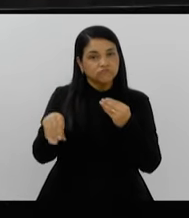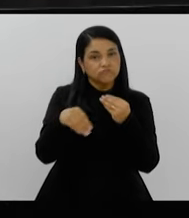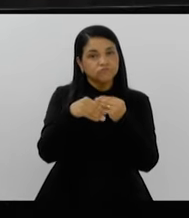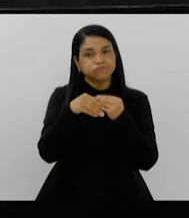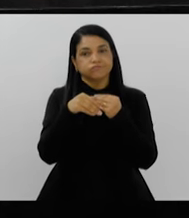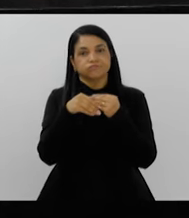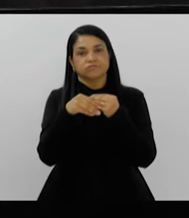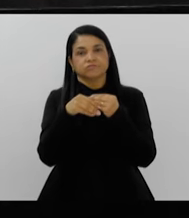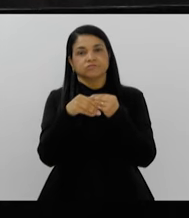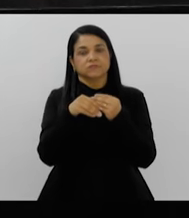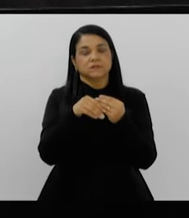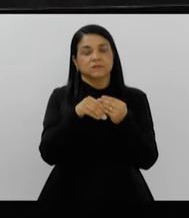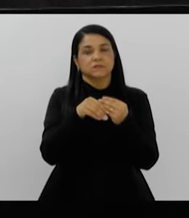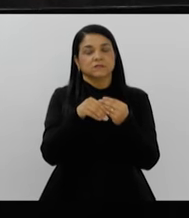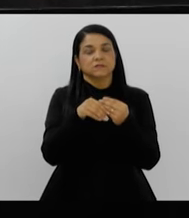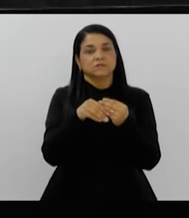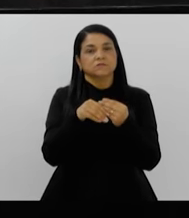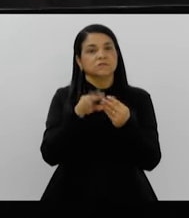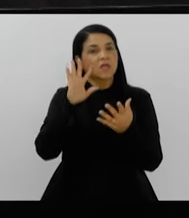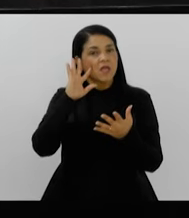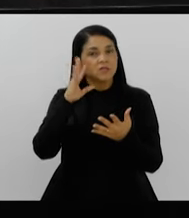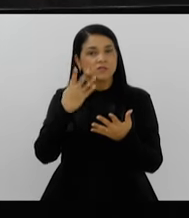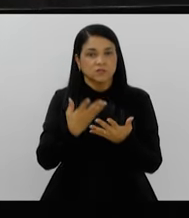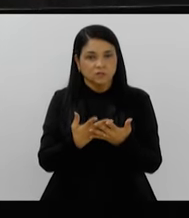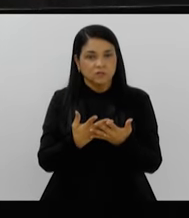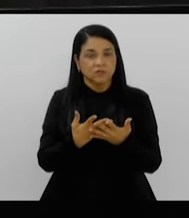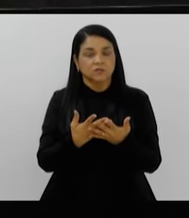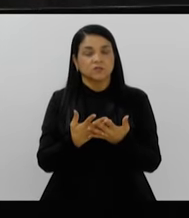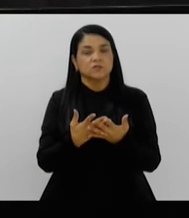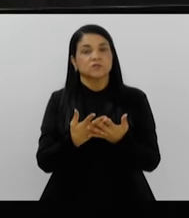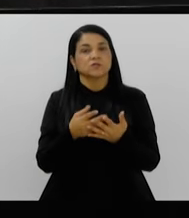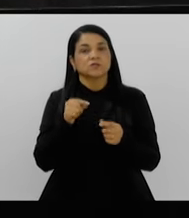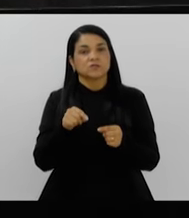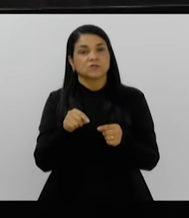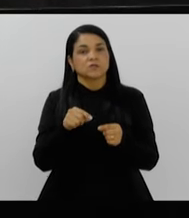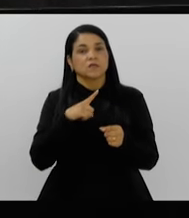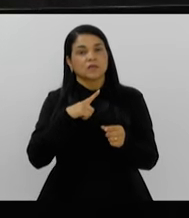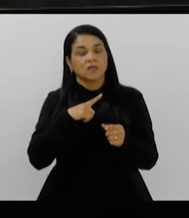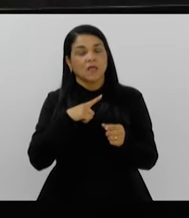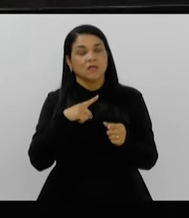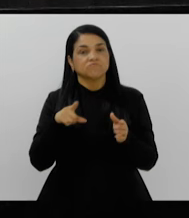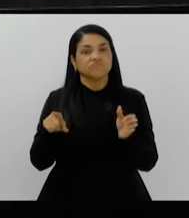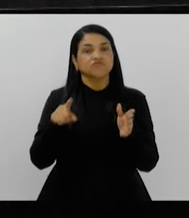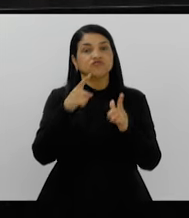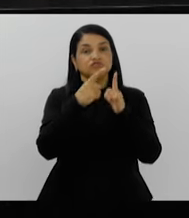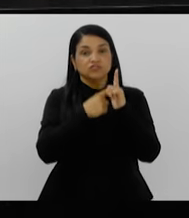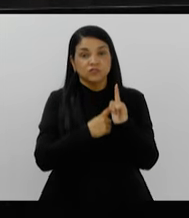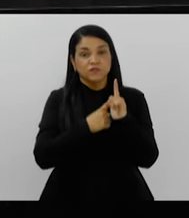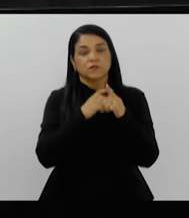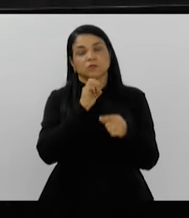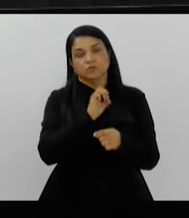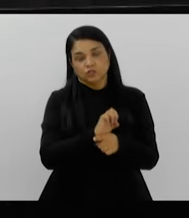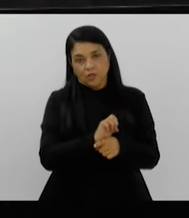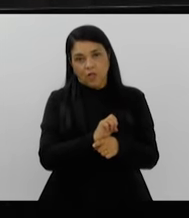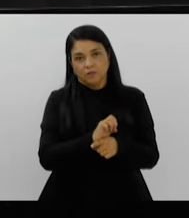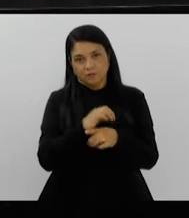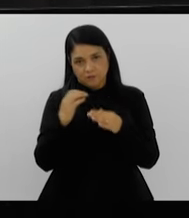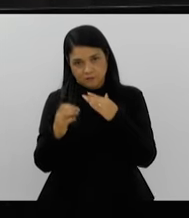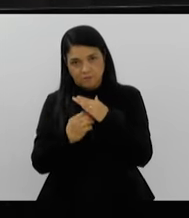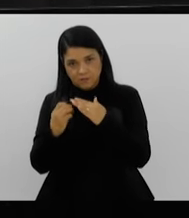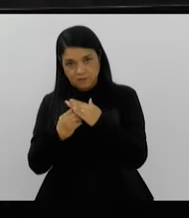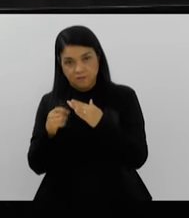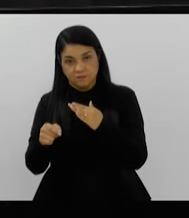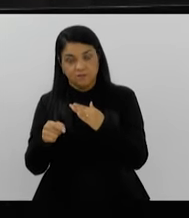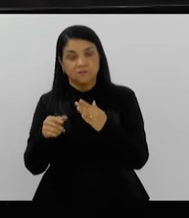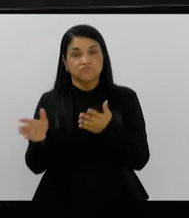fazendo transações resolutivas daqueles que têm débito com o estado. E isso vai gerar uma